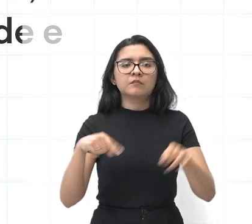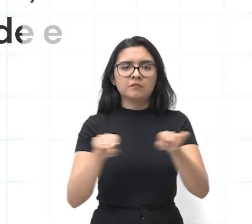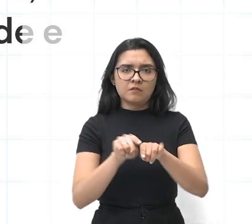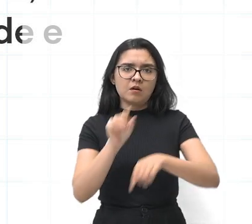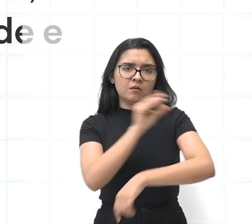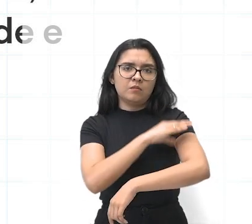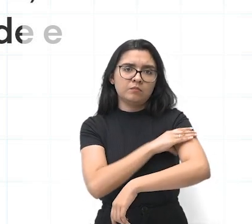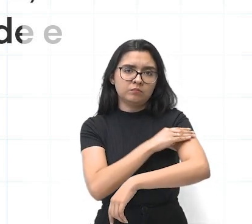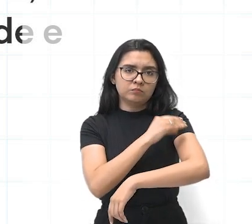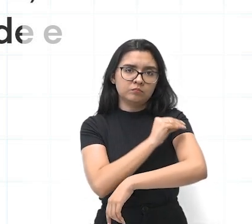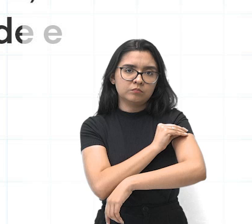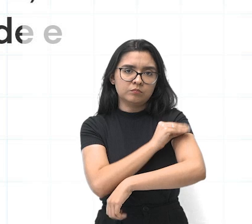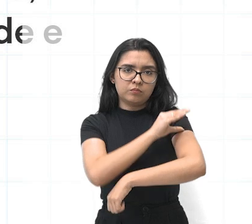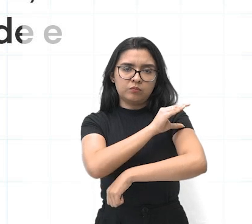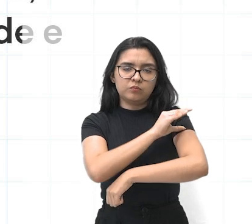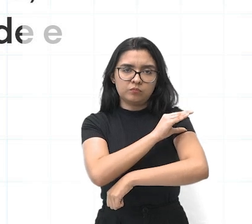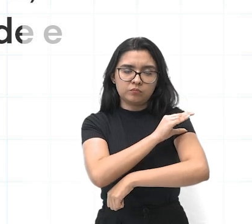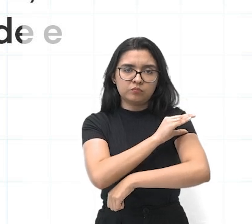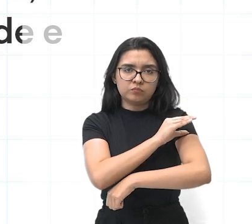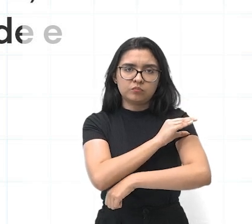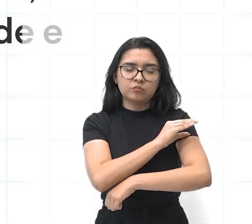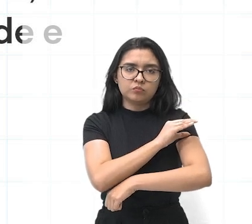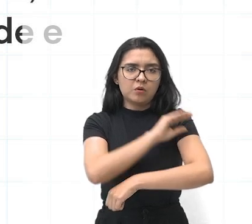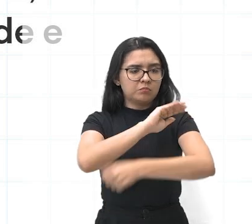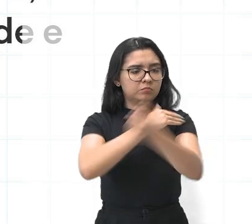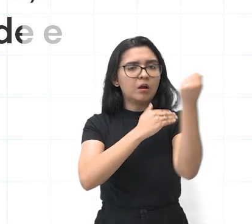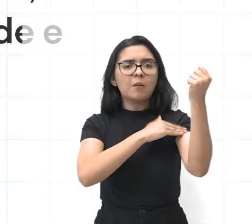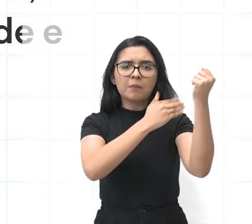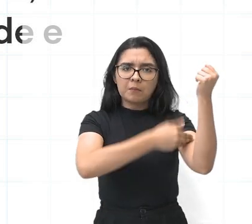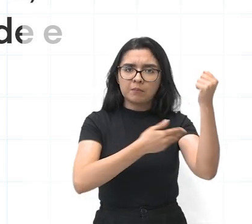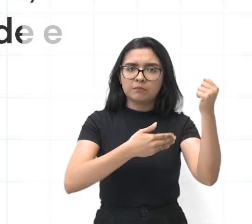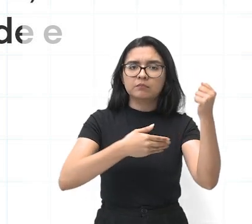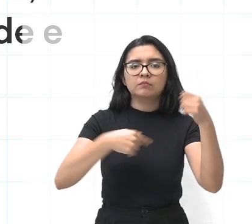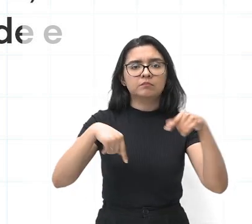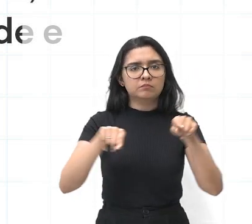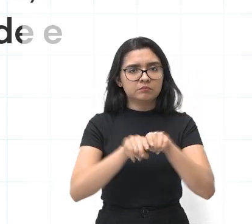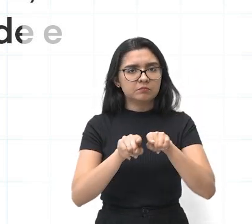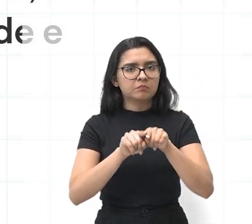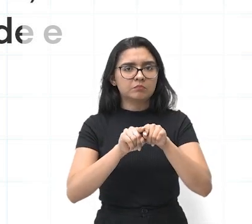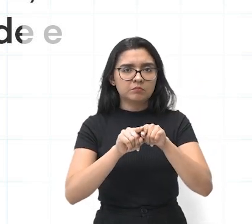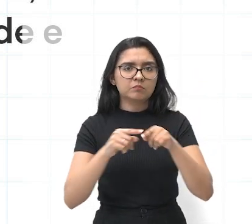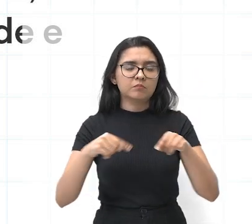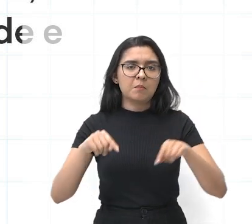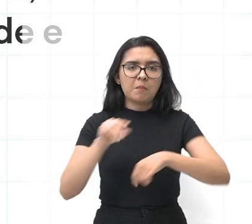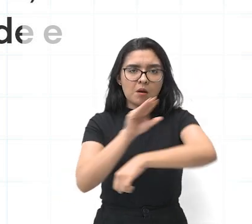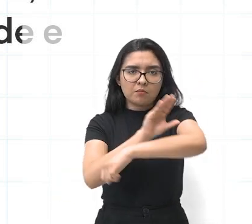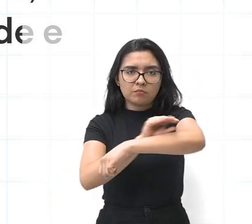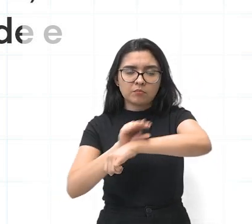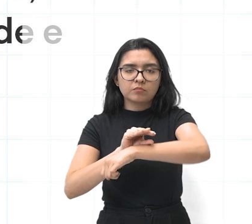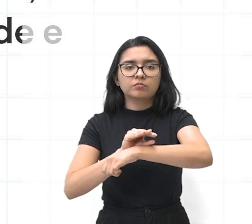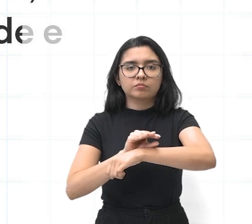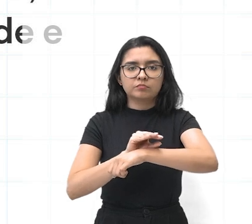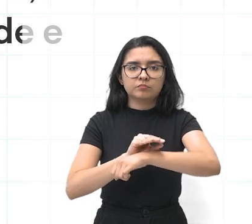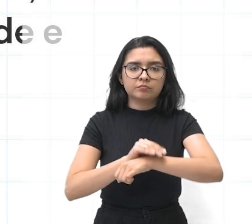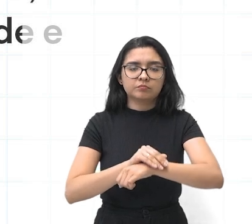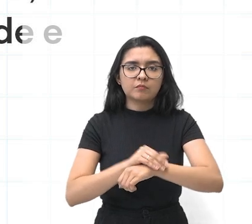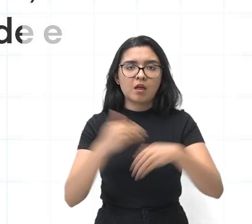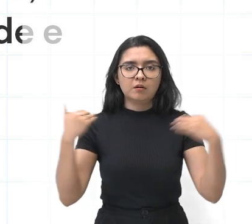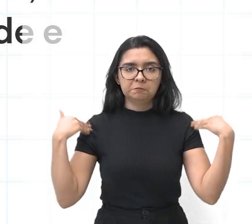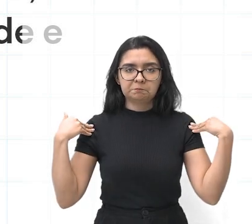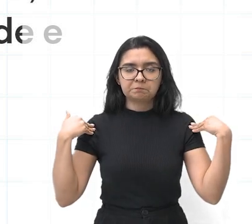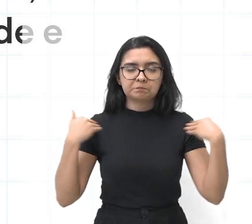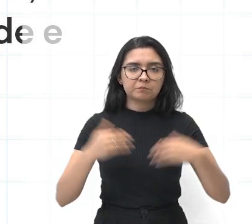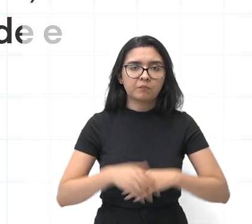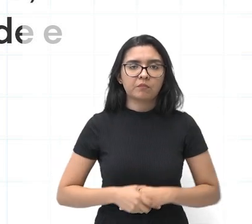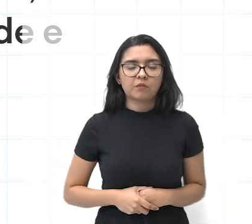grandes atletas? Todos eles são bem musculosos, né? Desenvolvem muito bem as partes dos membros superiores,